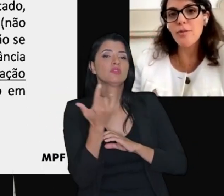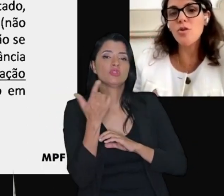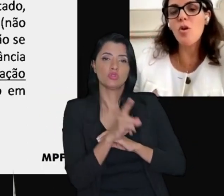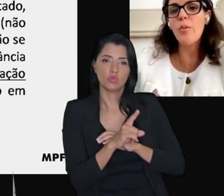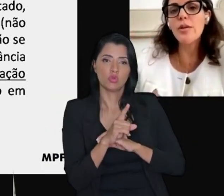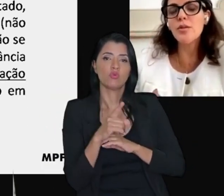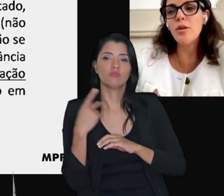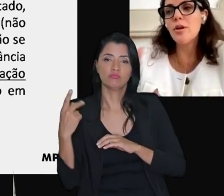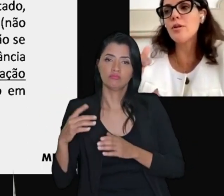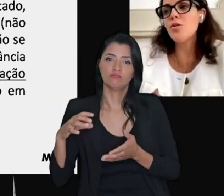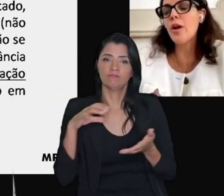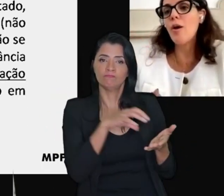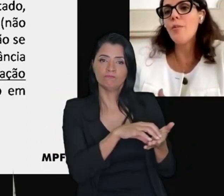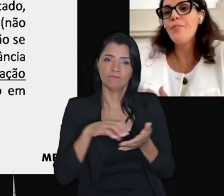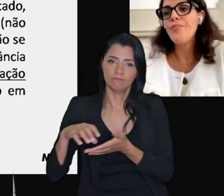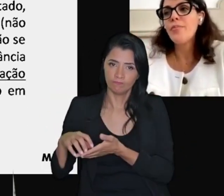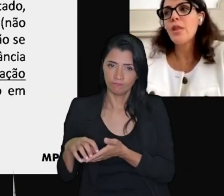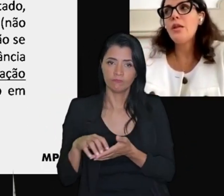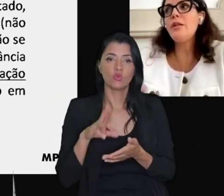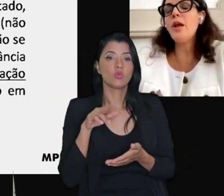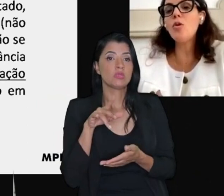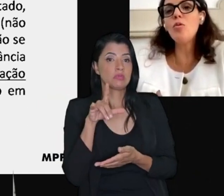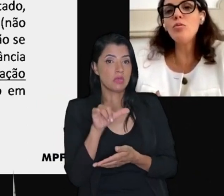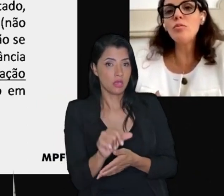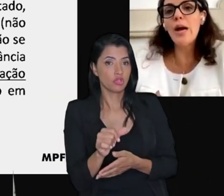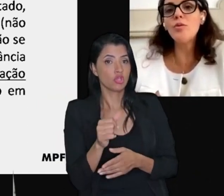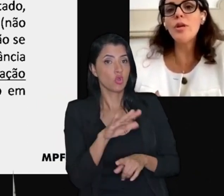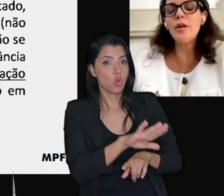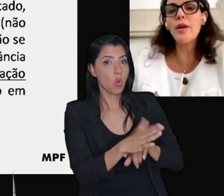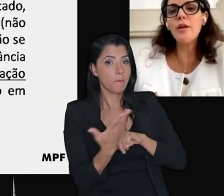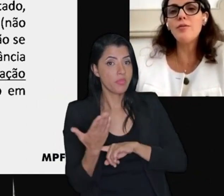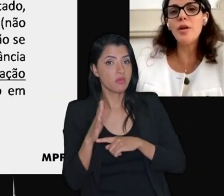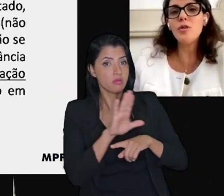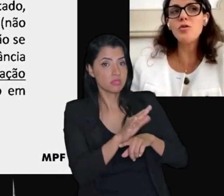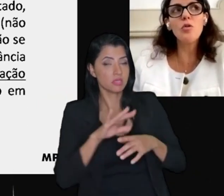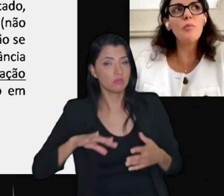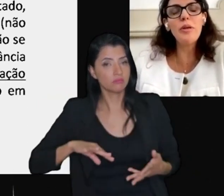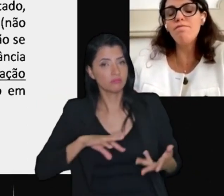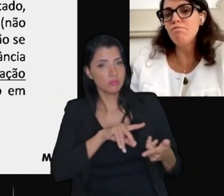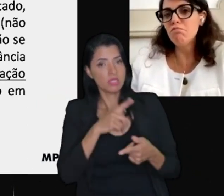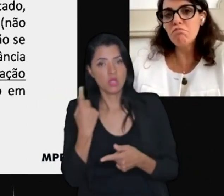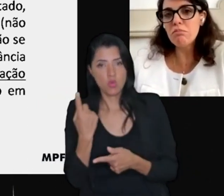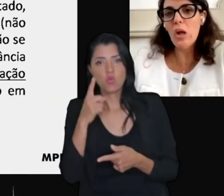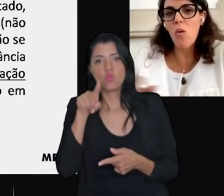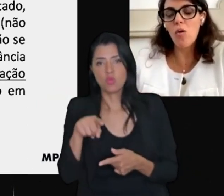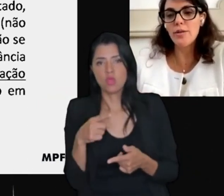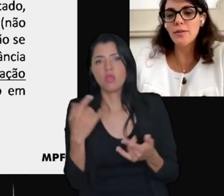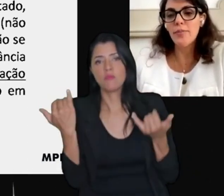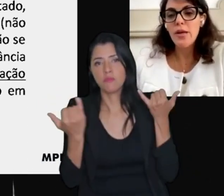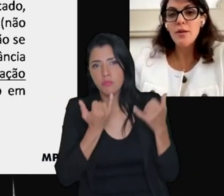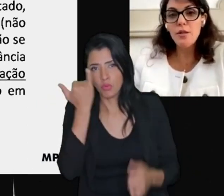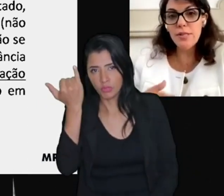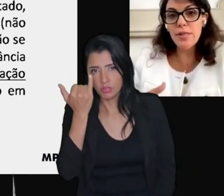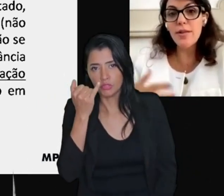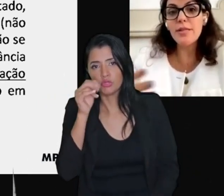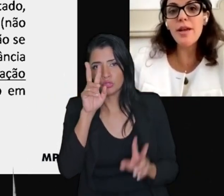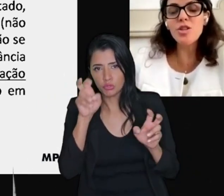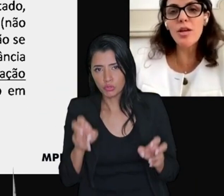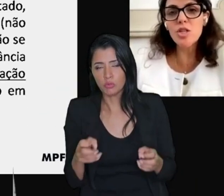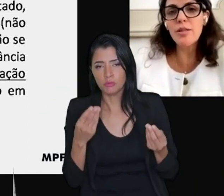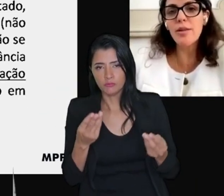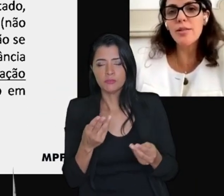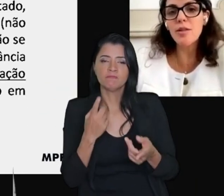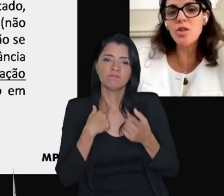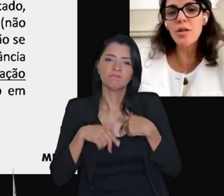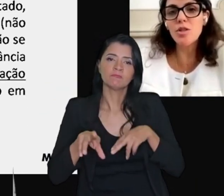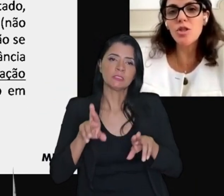suas unidades de cooperação internacional. Tem um dado aqui que é relevante sobre tal coisa. Se você